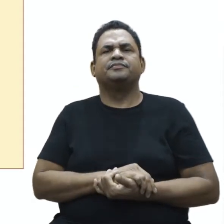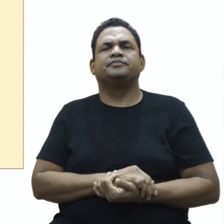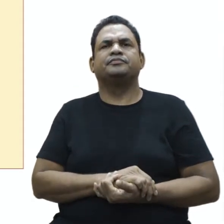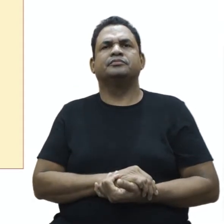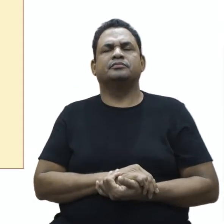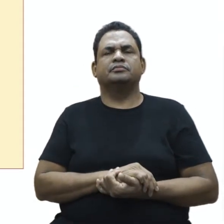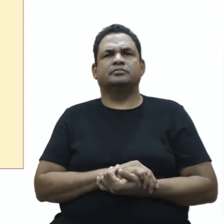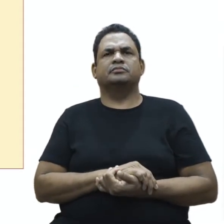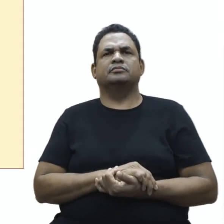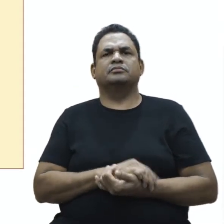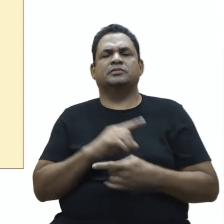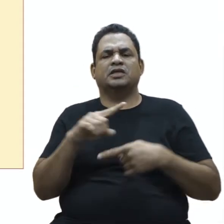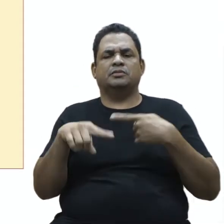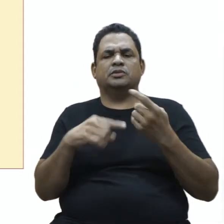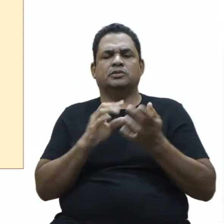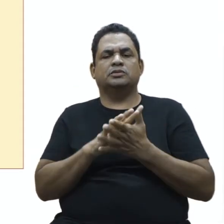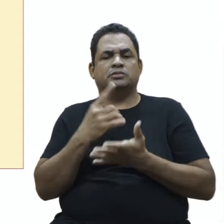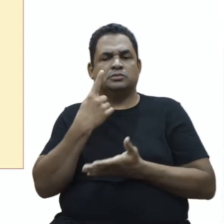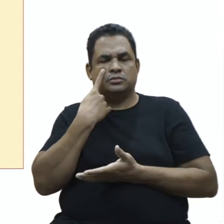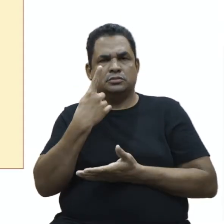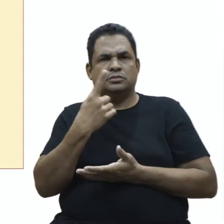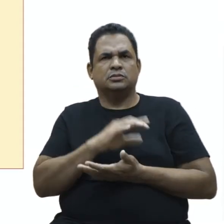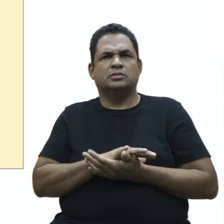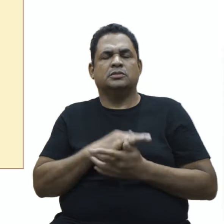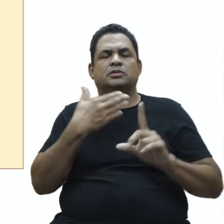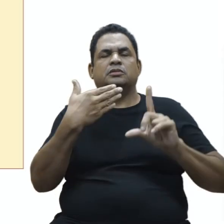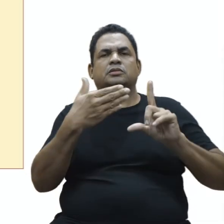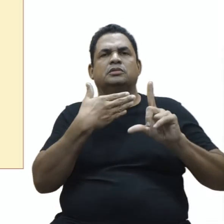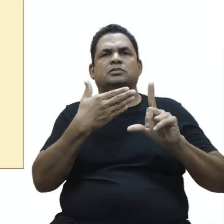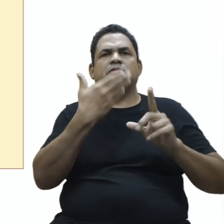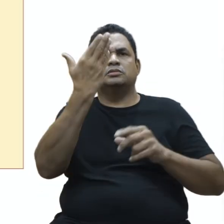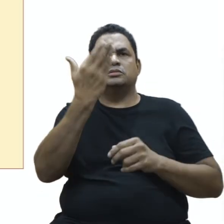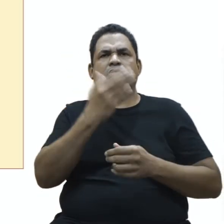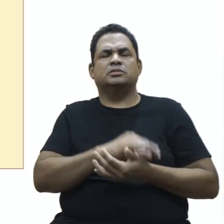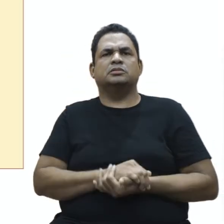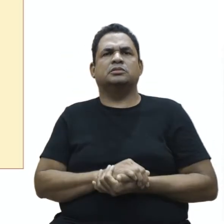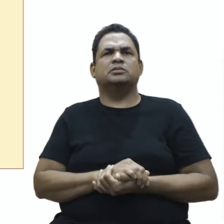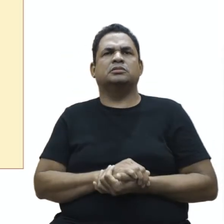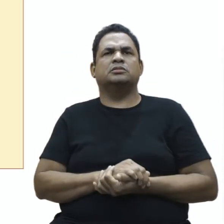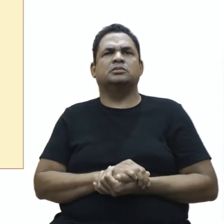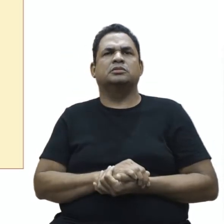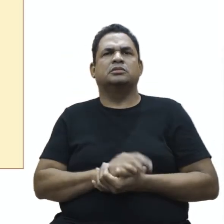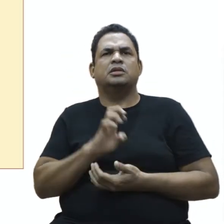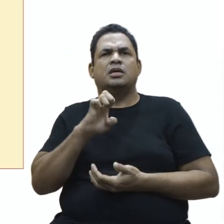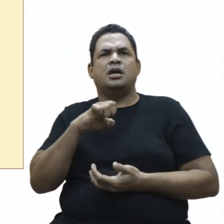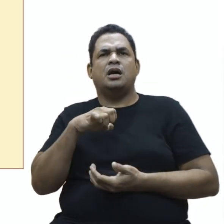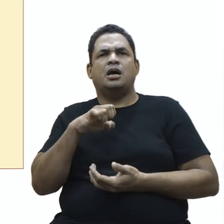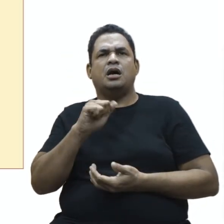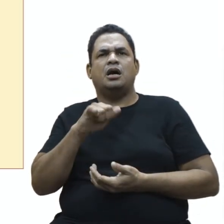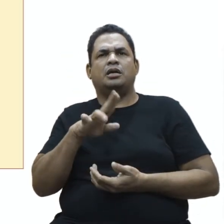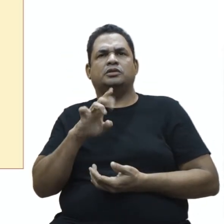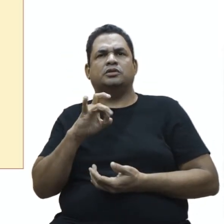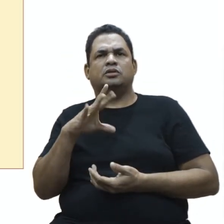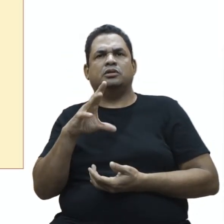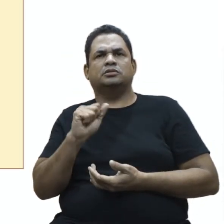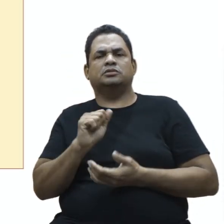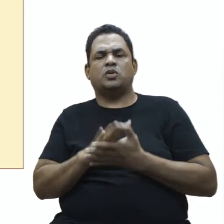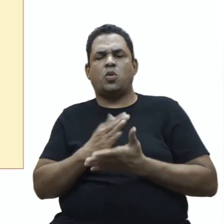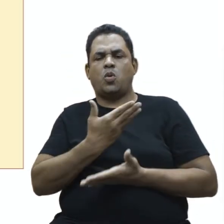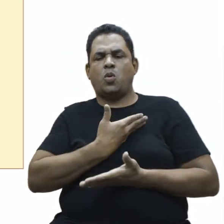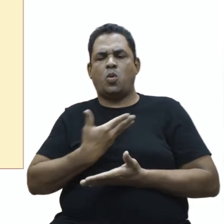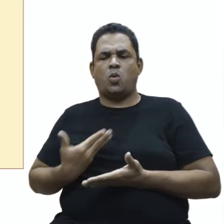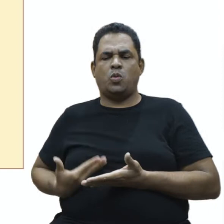aqui ver esse slide aqui com atenção. Então, a gente tem aqui a aristocracia, que seria o governo dos melhores,